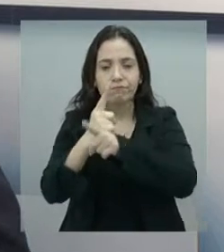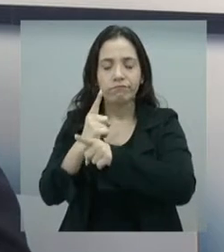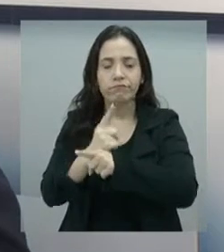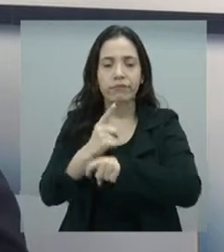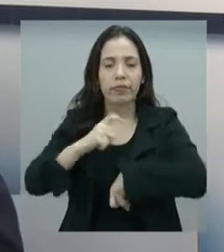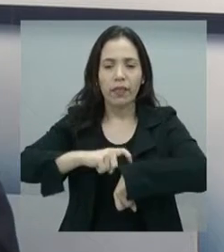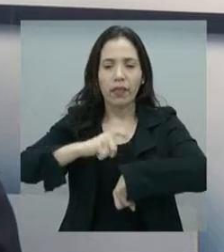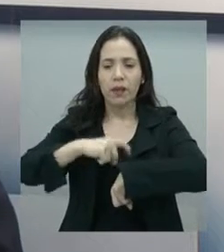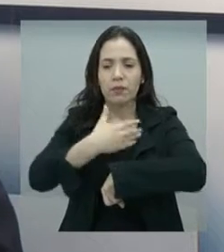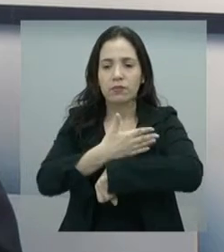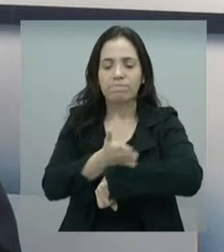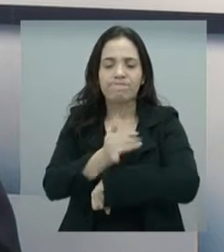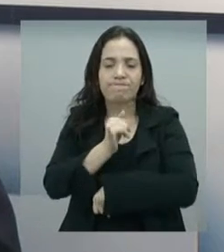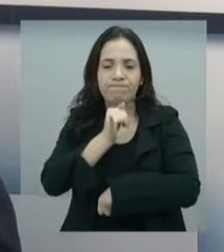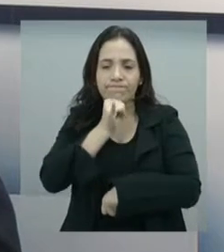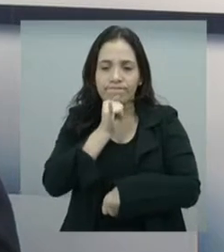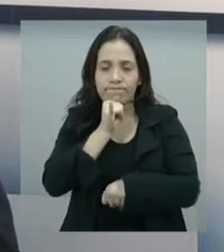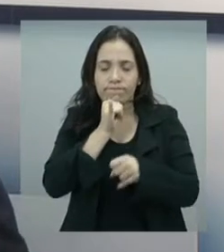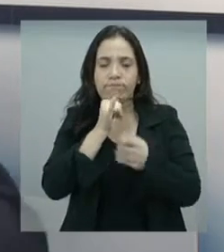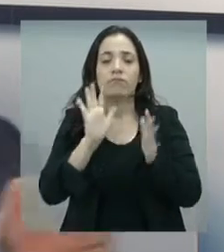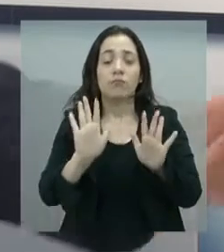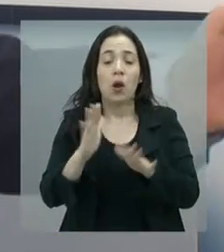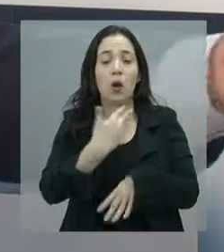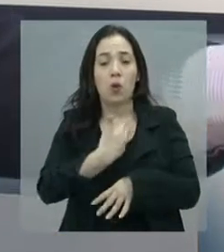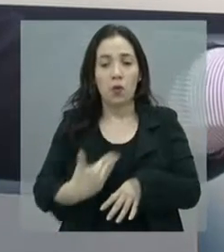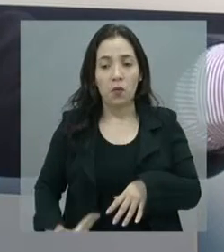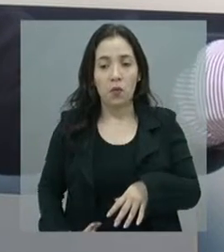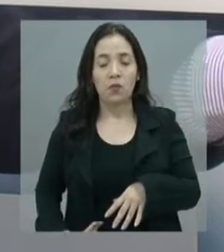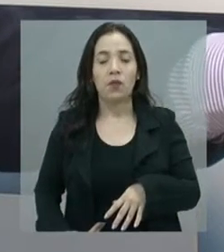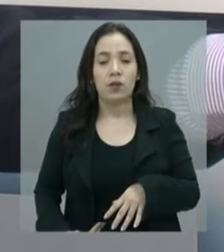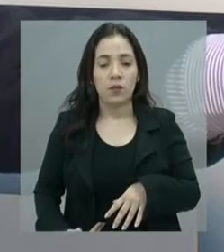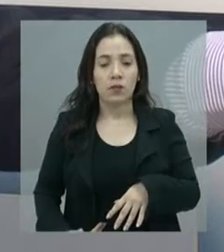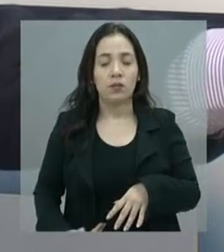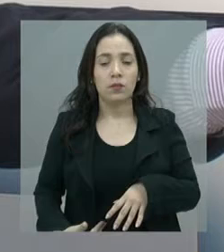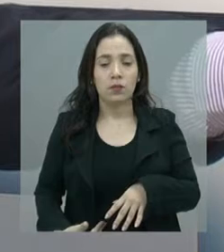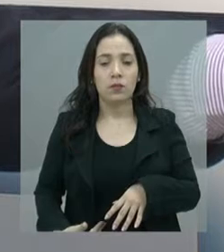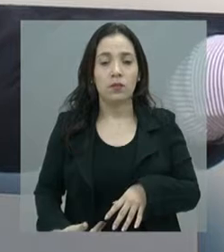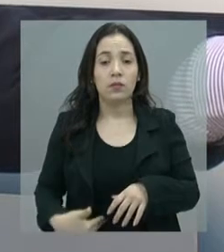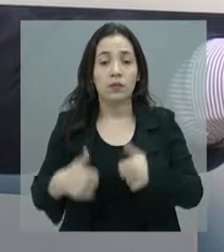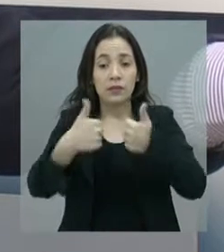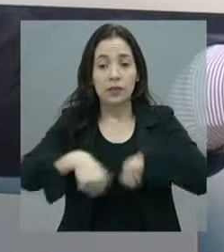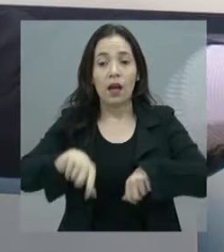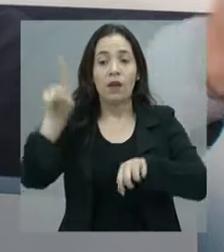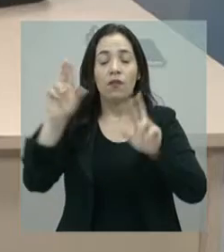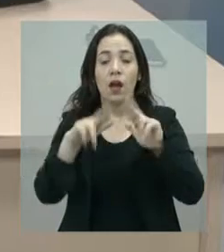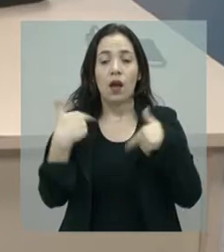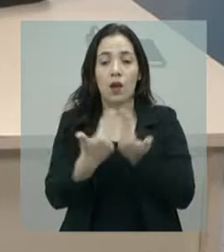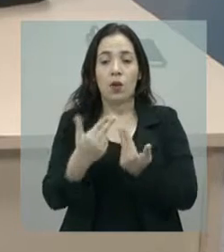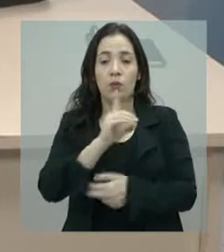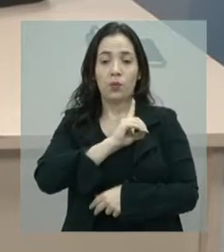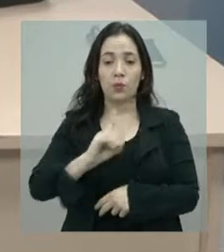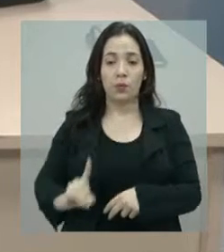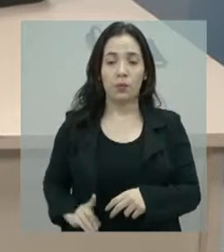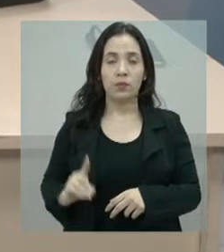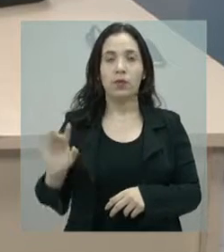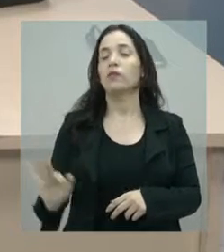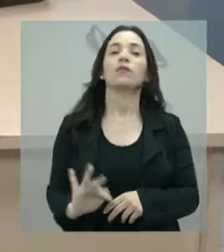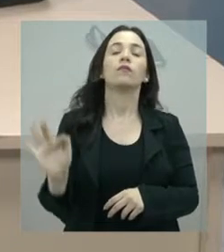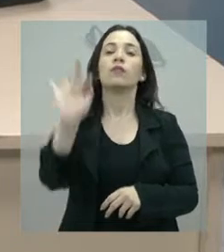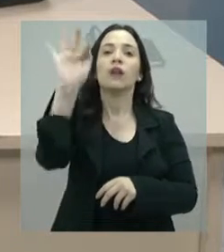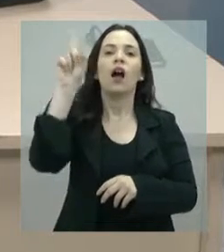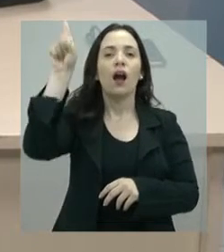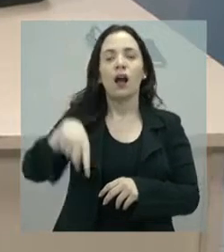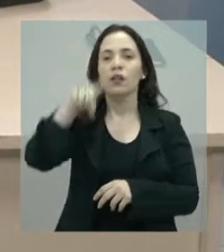passando e a gente vai ficando mais triste. Mas o governador estava nessa emenda, nessa reunião da bancada. Exatamente. Cancelou a reunião para vir para